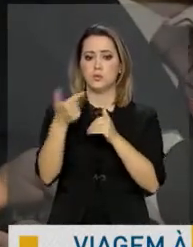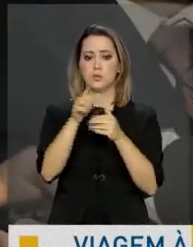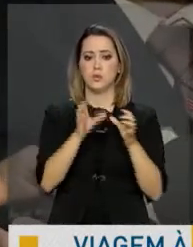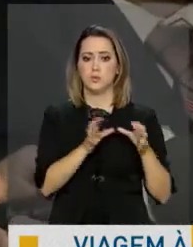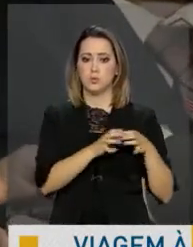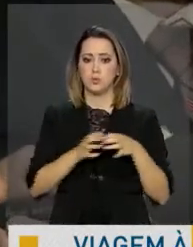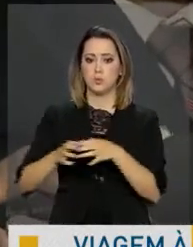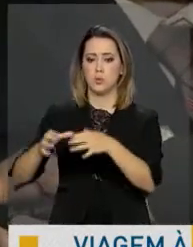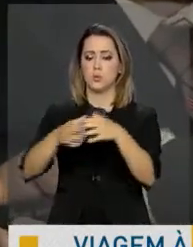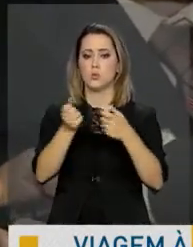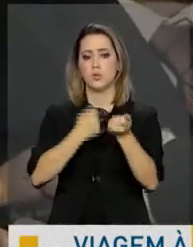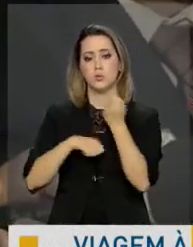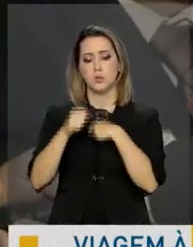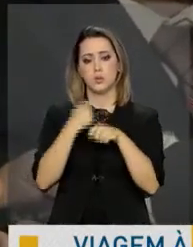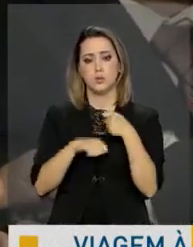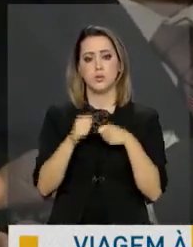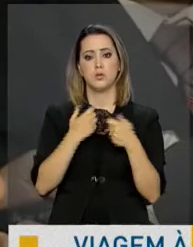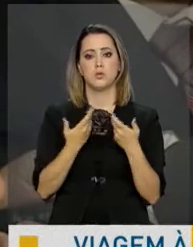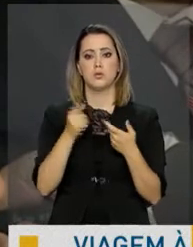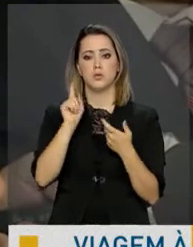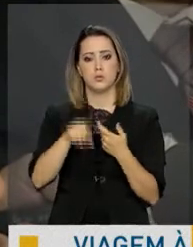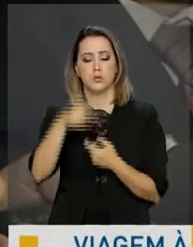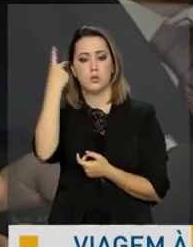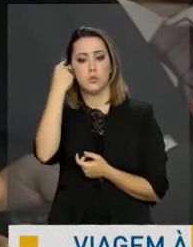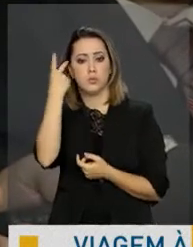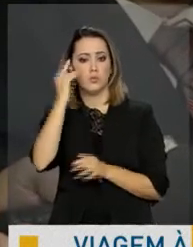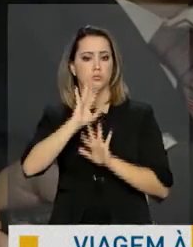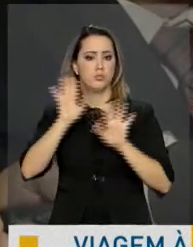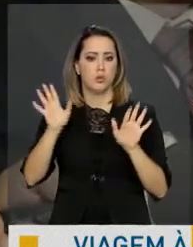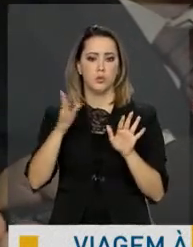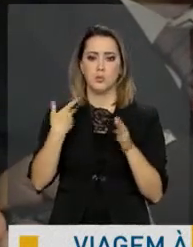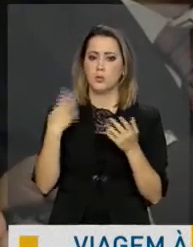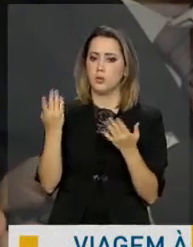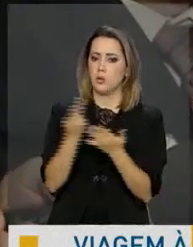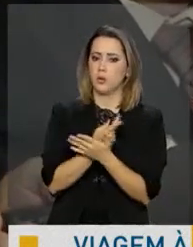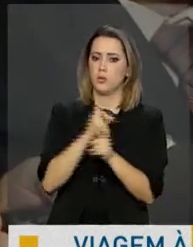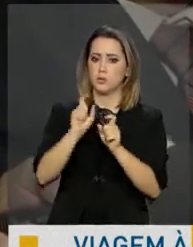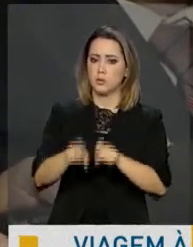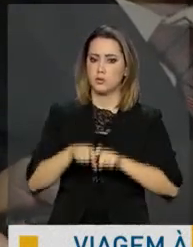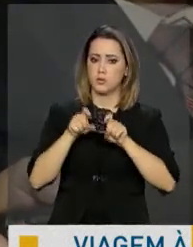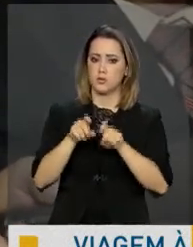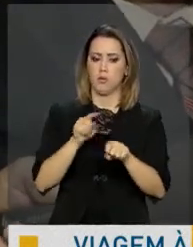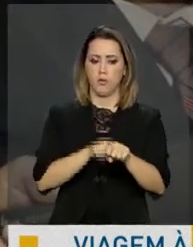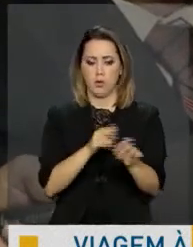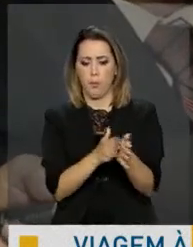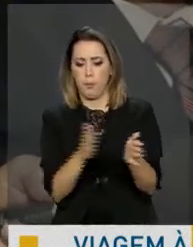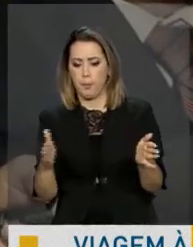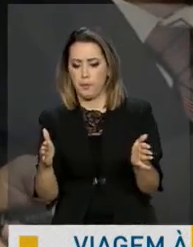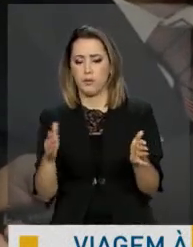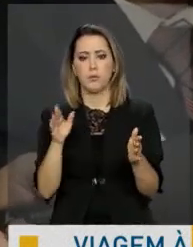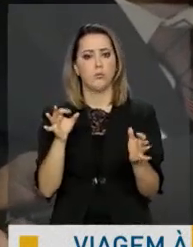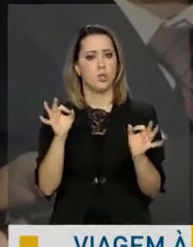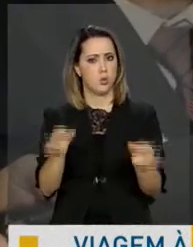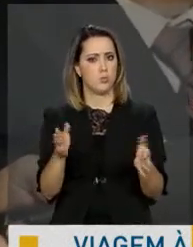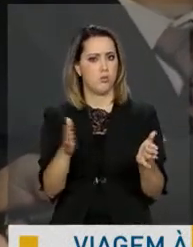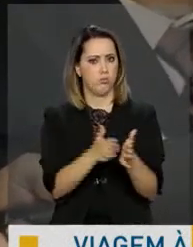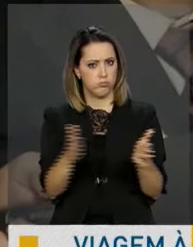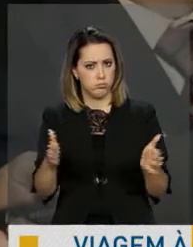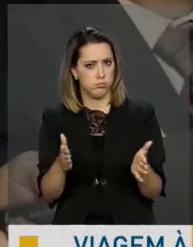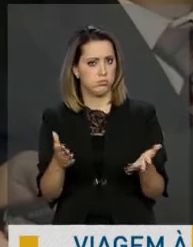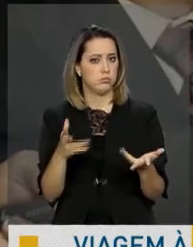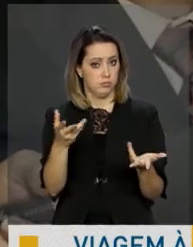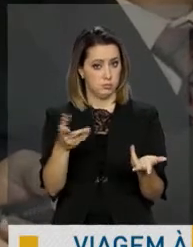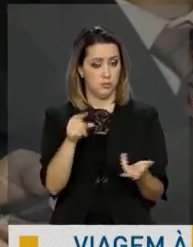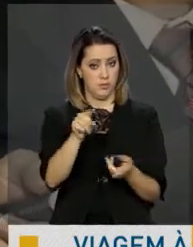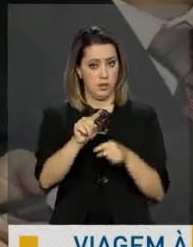setores da economia. É normal, é um fator sazonal no Brasil. Agora, depois da